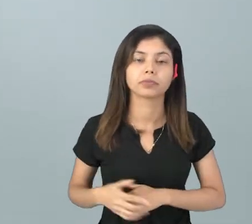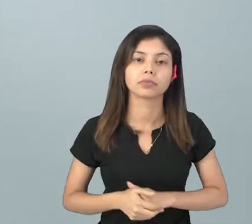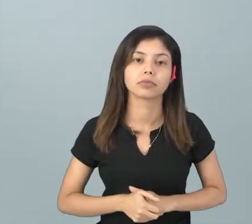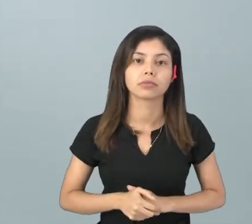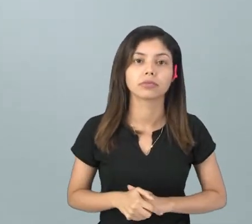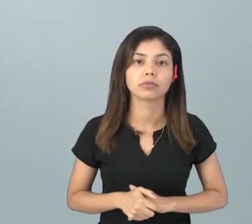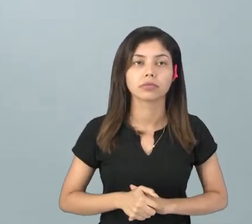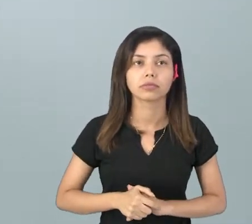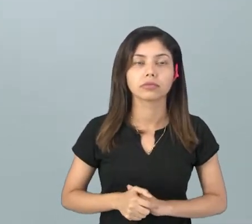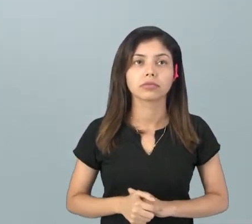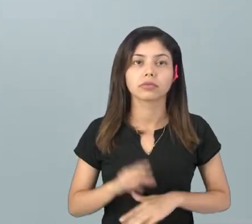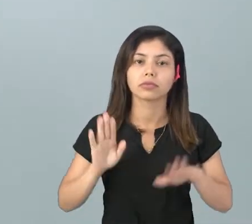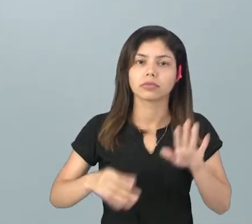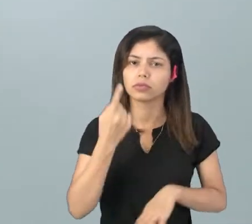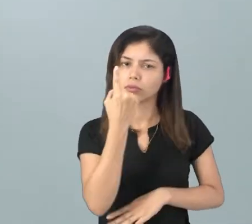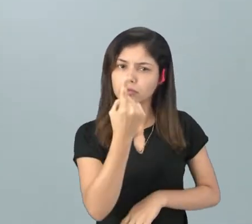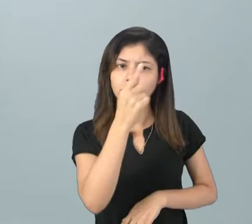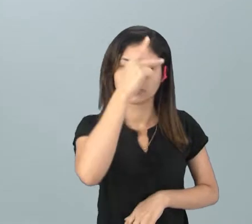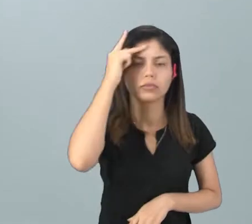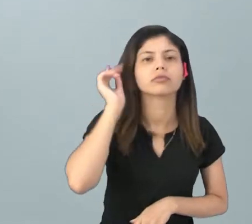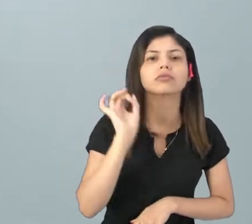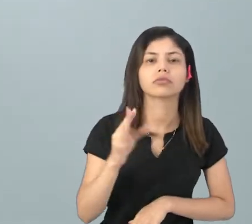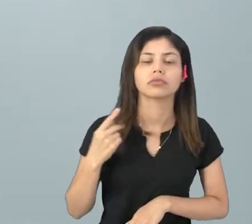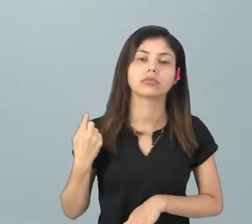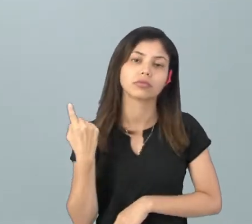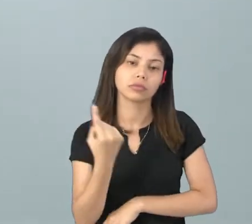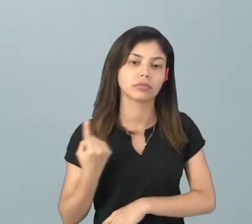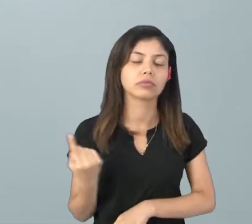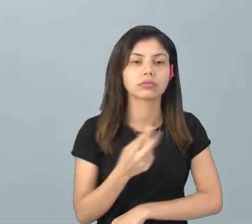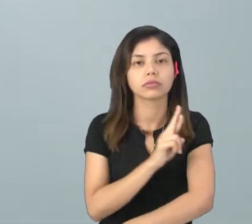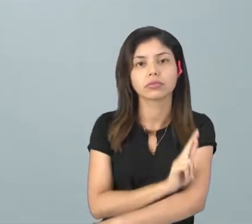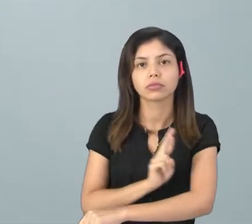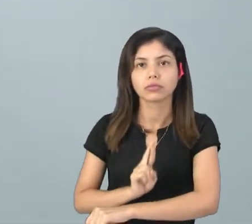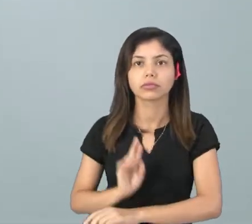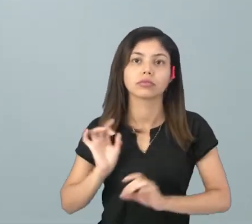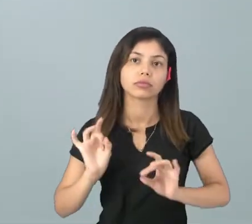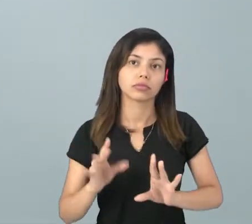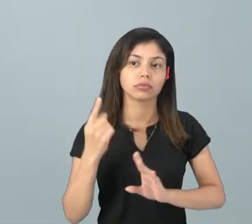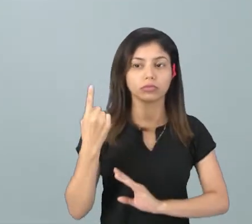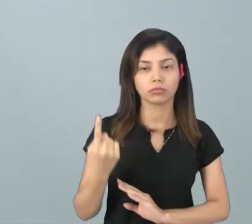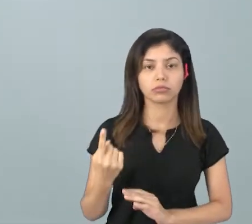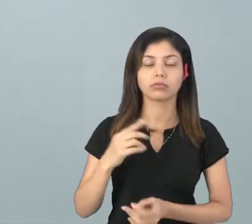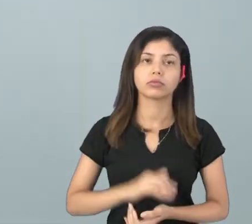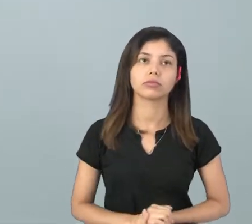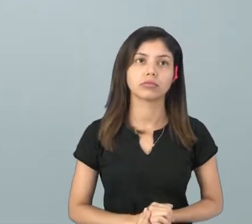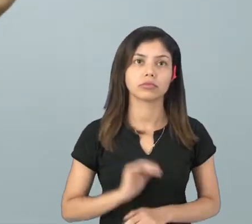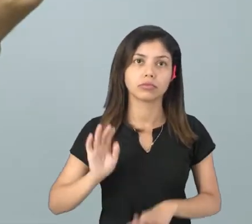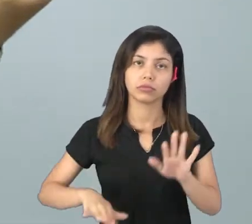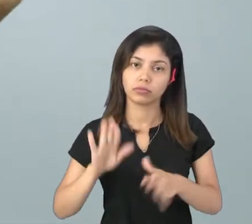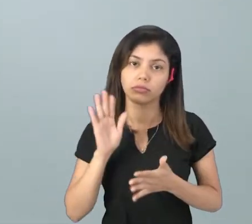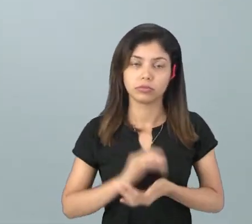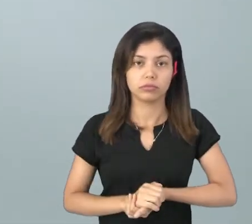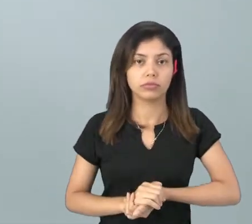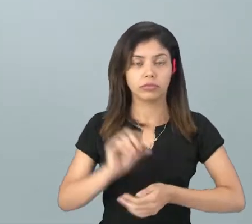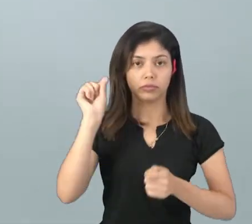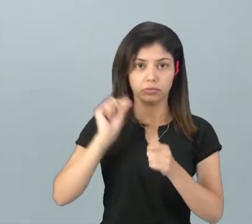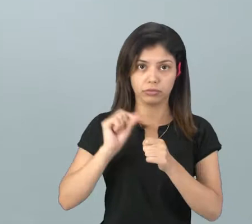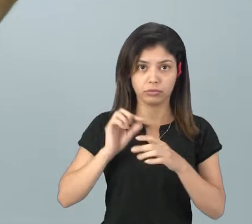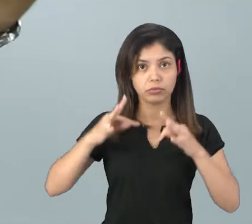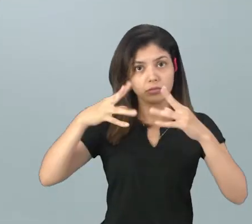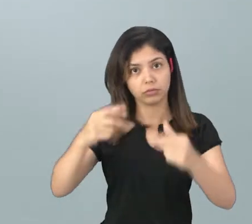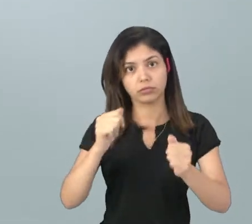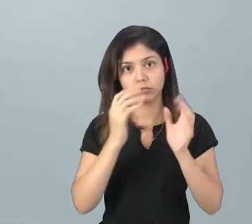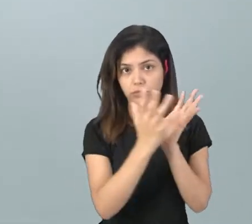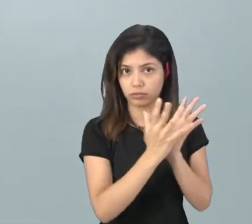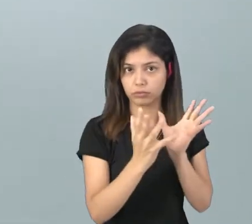mundo pensou. Às vezes é um religioso que pensa de uma determinada maneira. E aí ele, às vezes, faz com que toda a